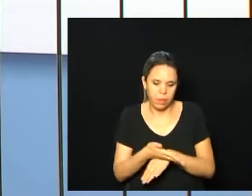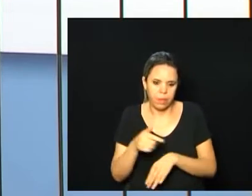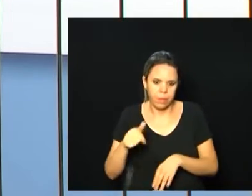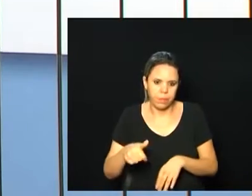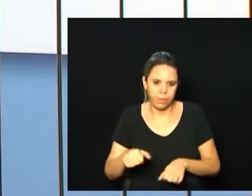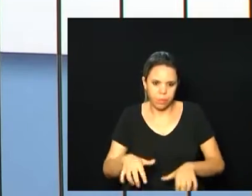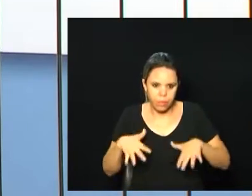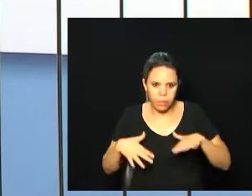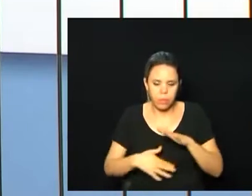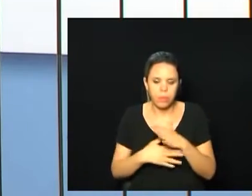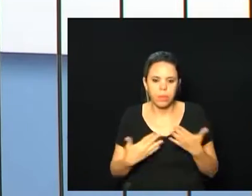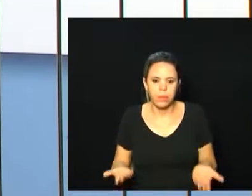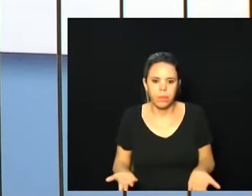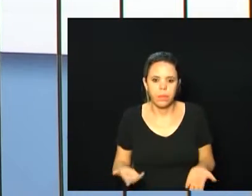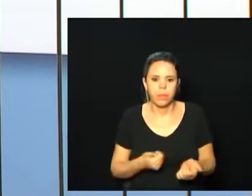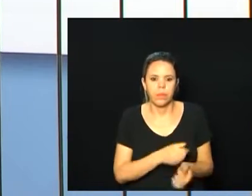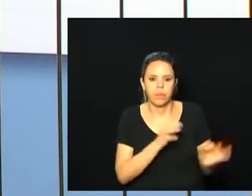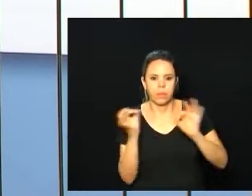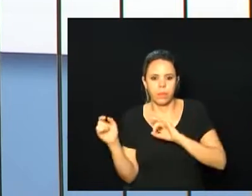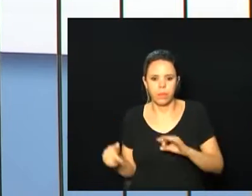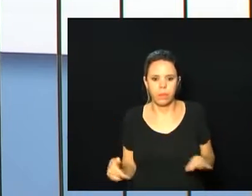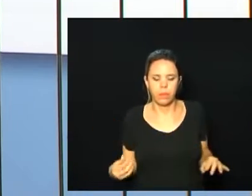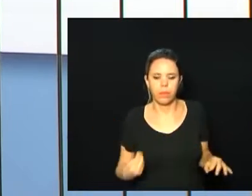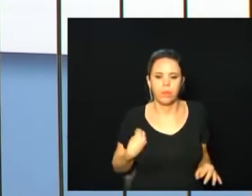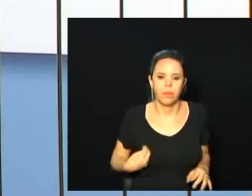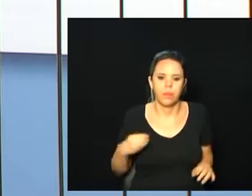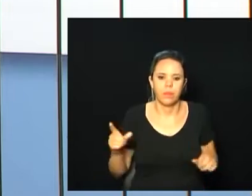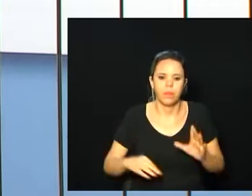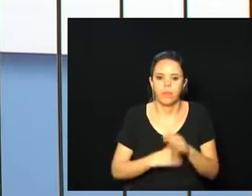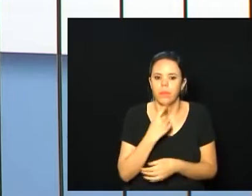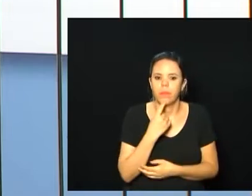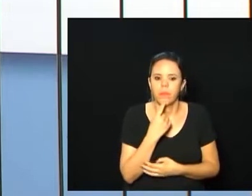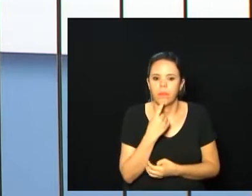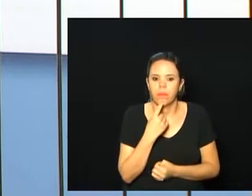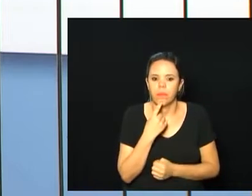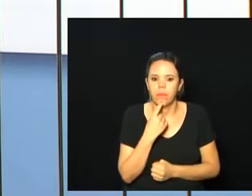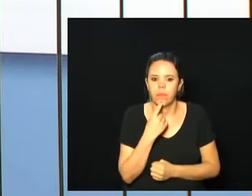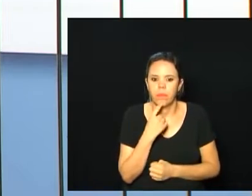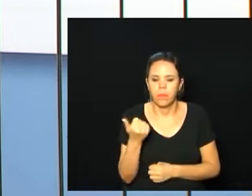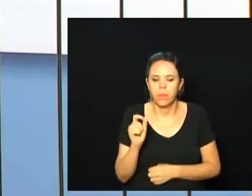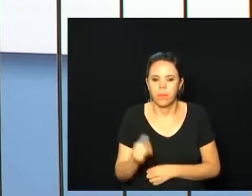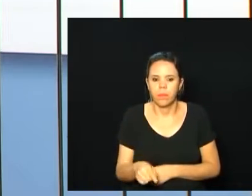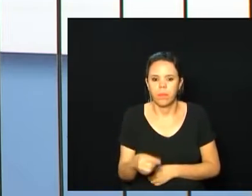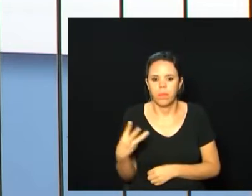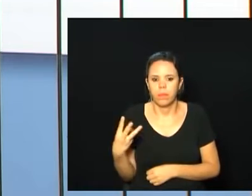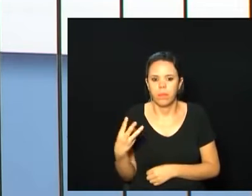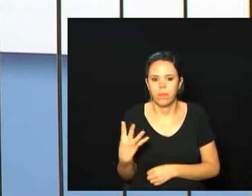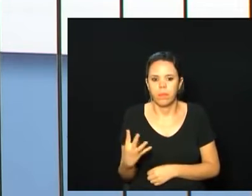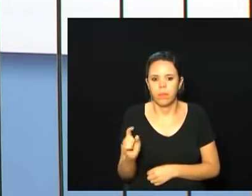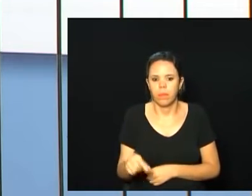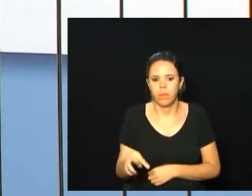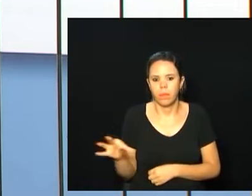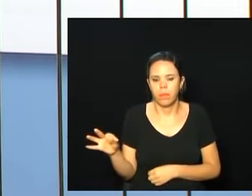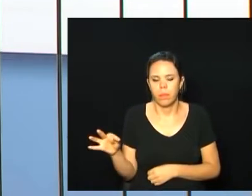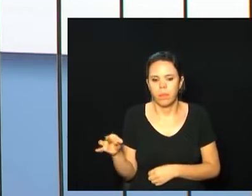o plenário da Câmara, ou acompanhar aqui, ao vivo, pela TV Câmara Campinas, nos canais 11.3, 4 da